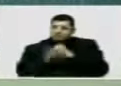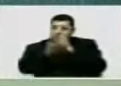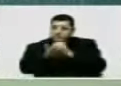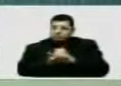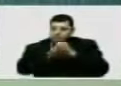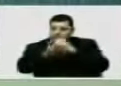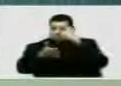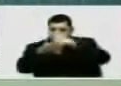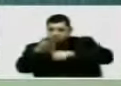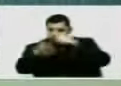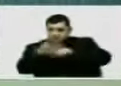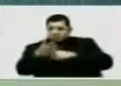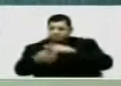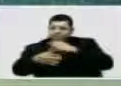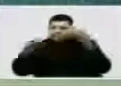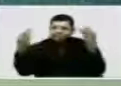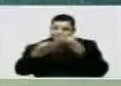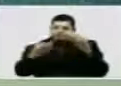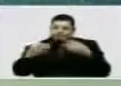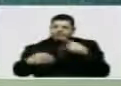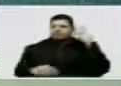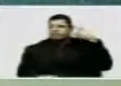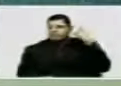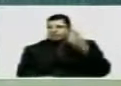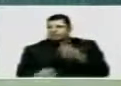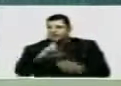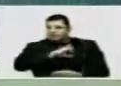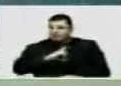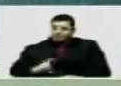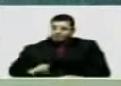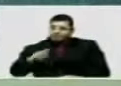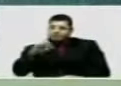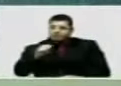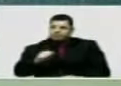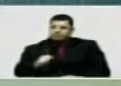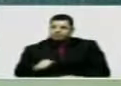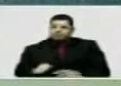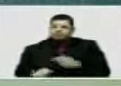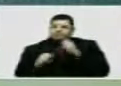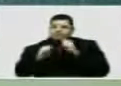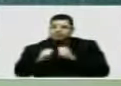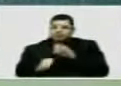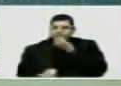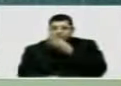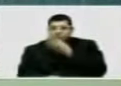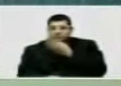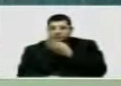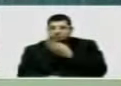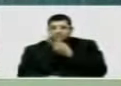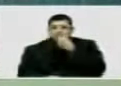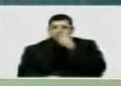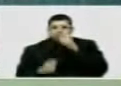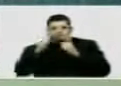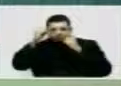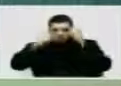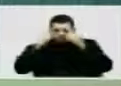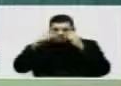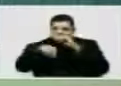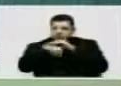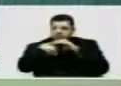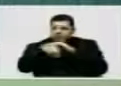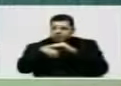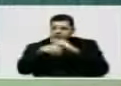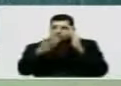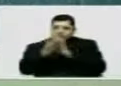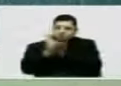apoio nessa luta. Tenho certeza que o deputado Luiz Castro, que o deputado Zé Ricardo Portanto, me preocupa